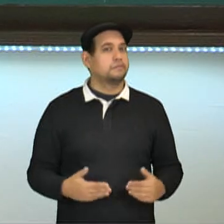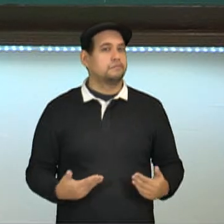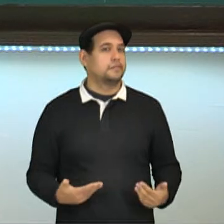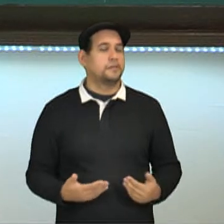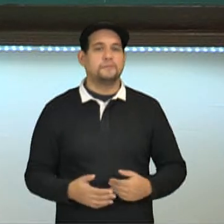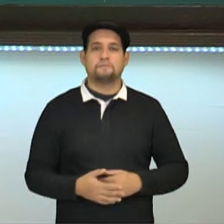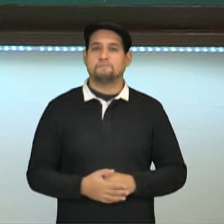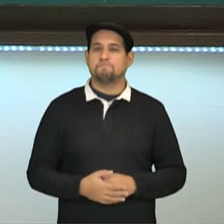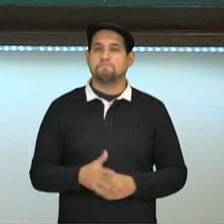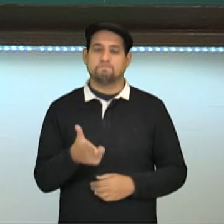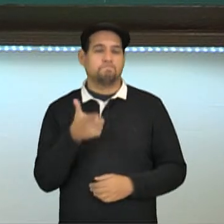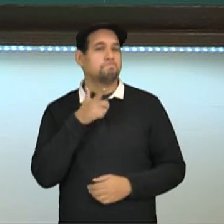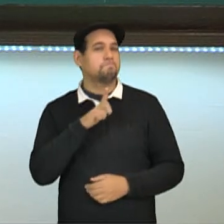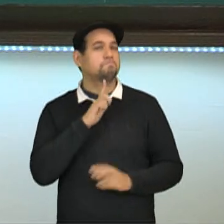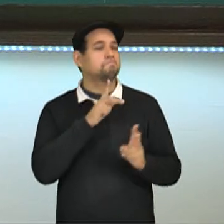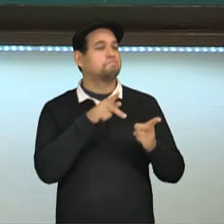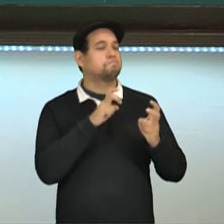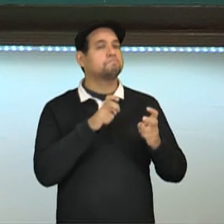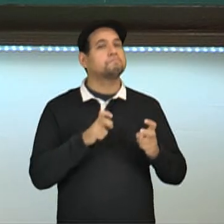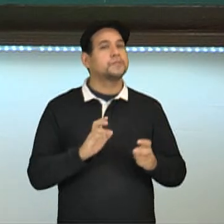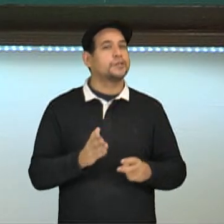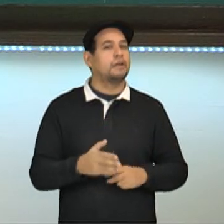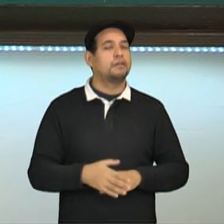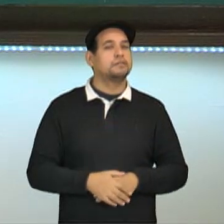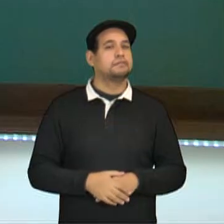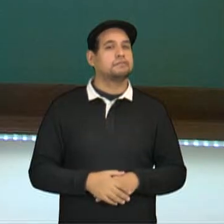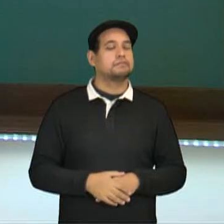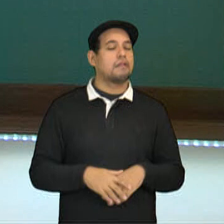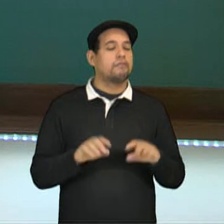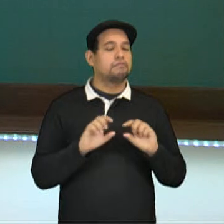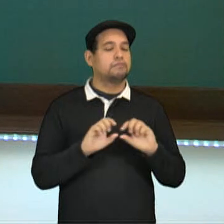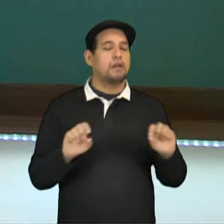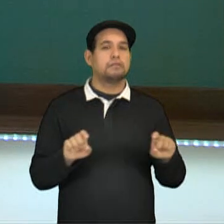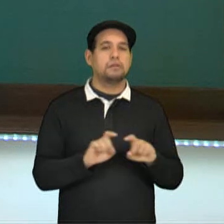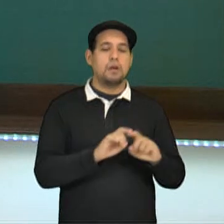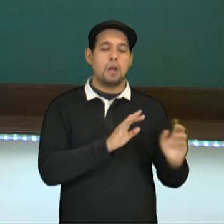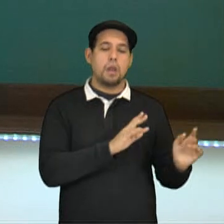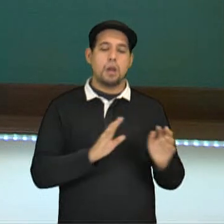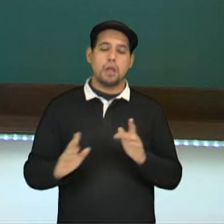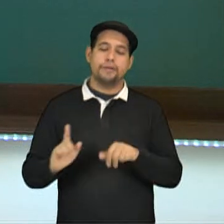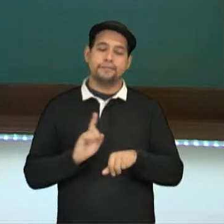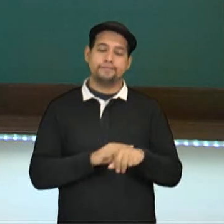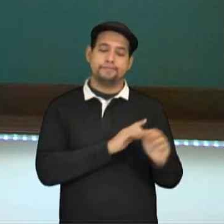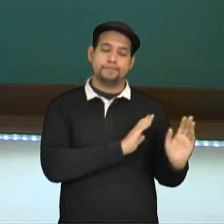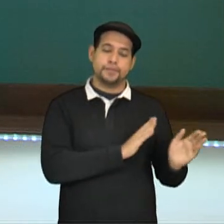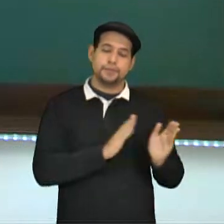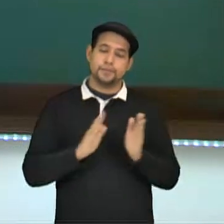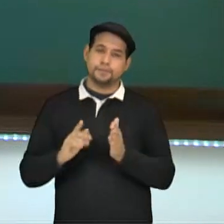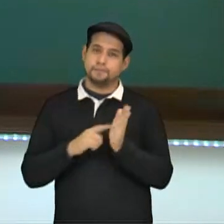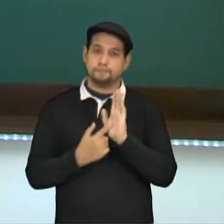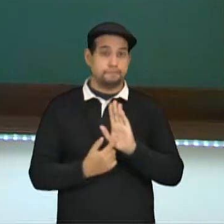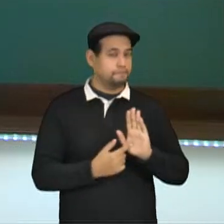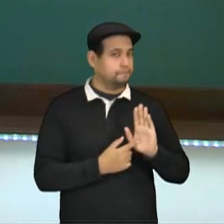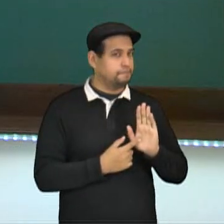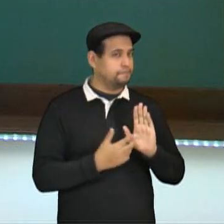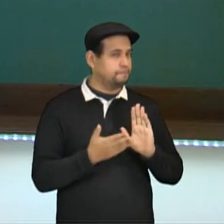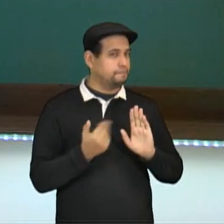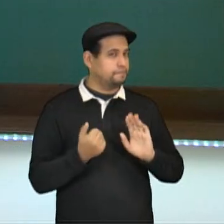Então, estudantes, conseguiram localizar aqui nos versos as passagens de tempo que marcam o tempo? Vamos lá?